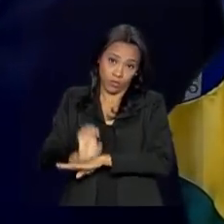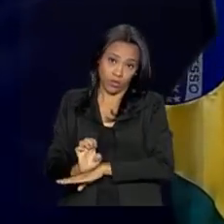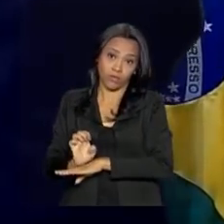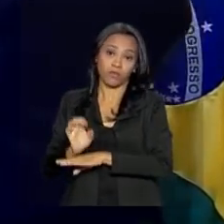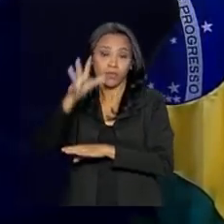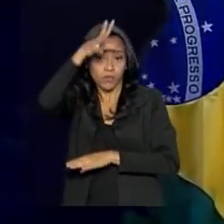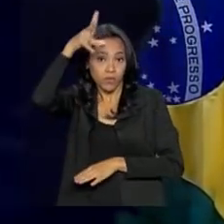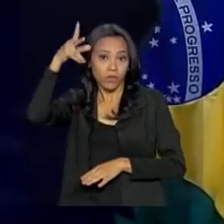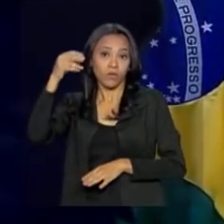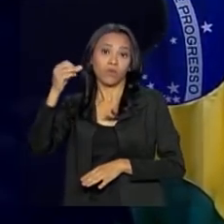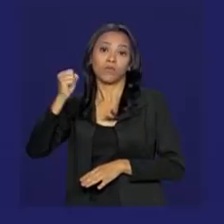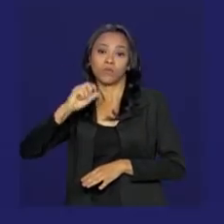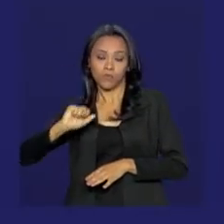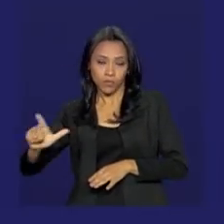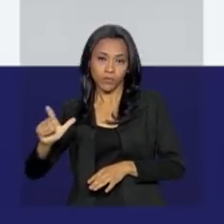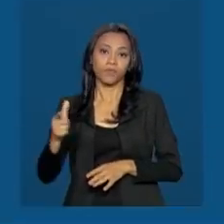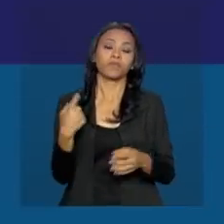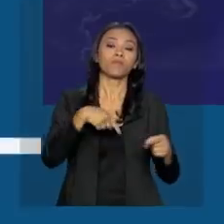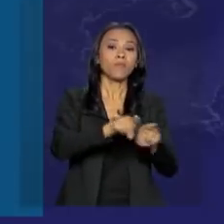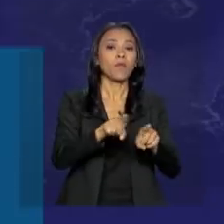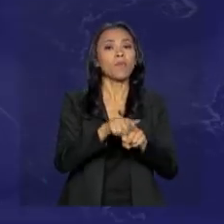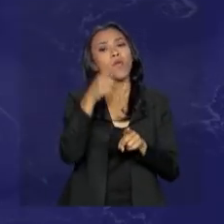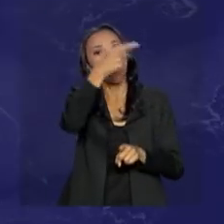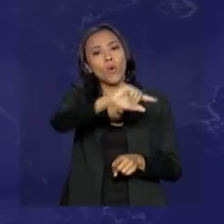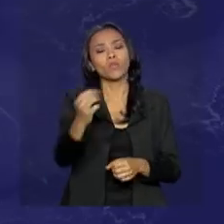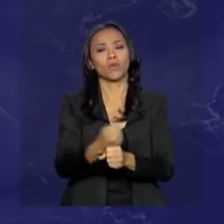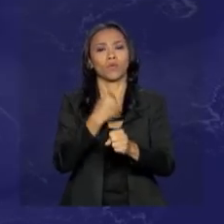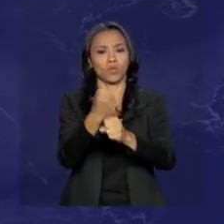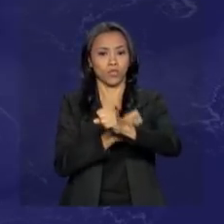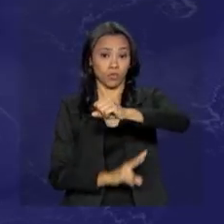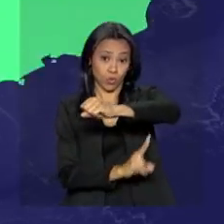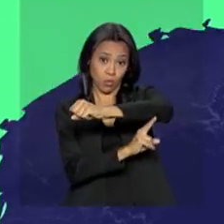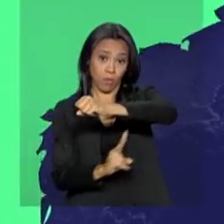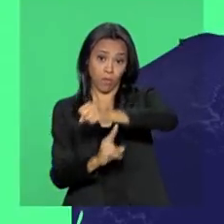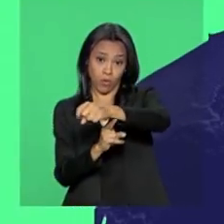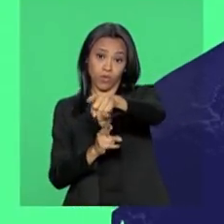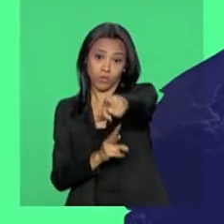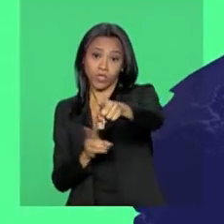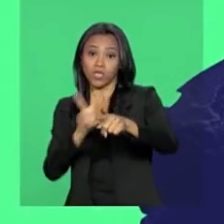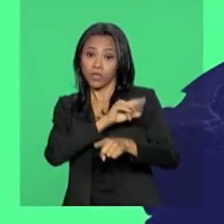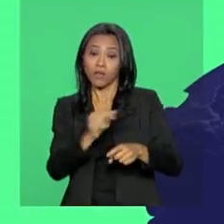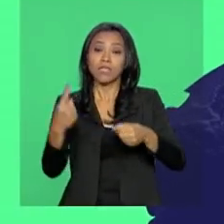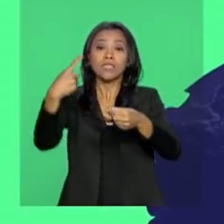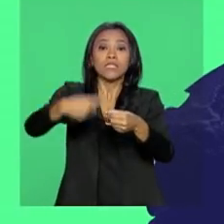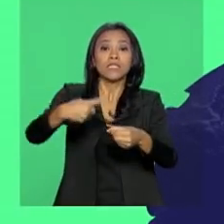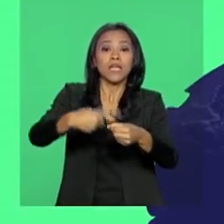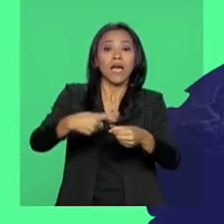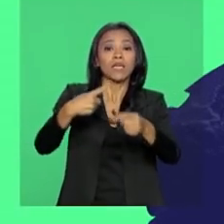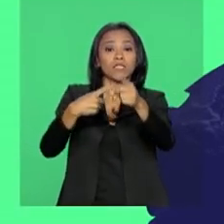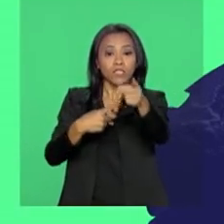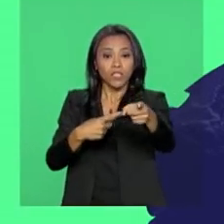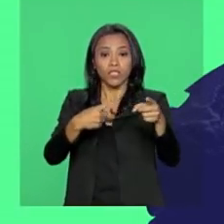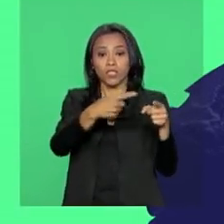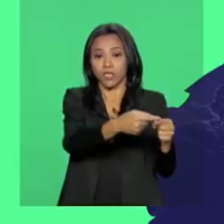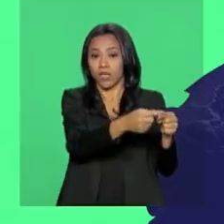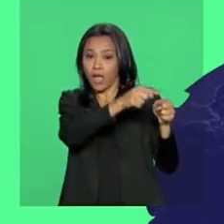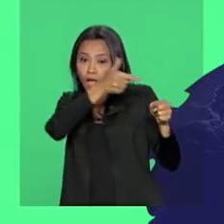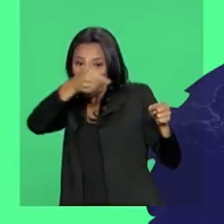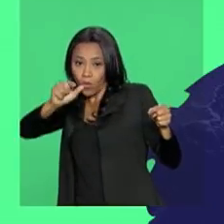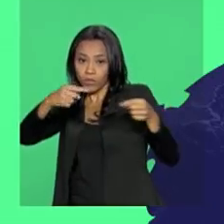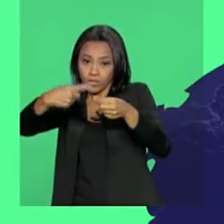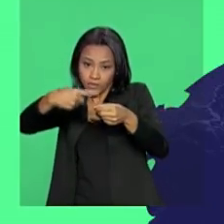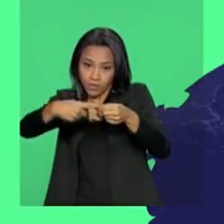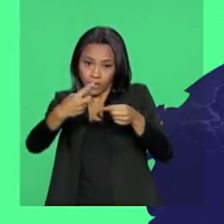comentaram sobre a construção de uma outra ponte sobre o Rio apa que vai ligar a cidade de Porto Murtinho a Carmelo